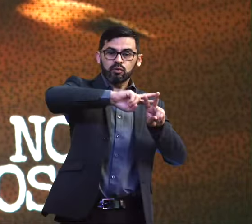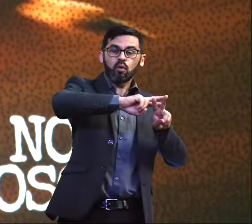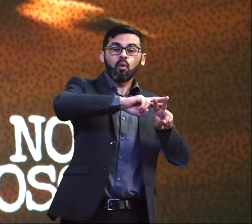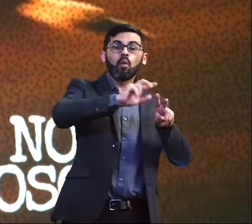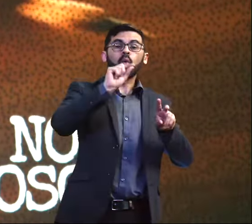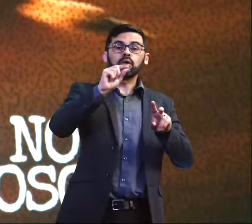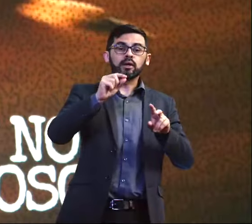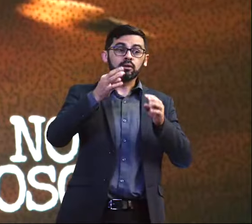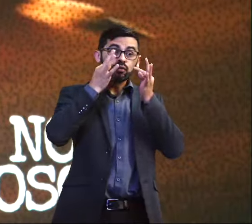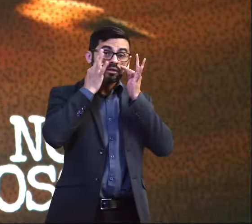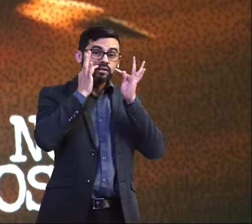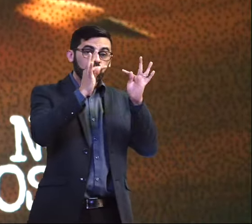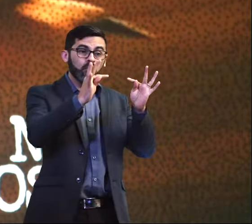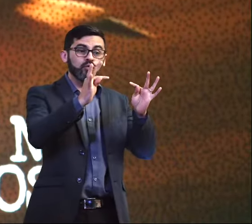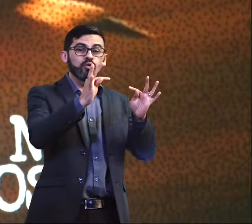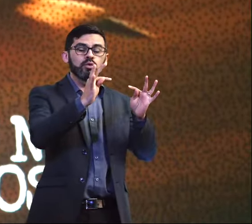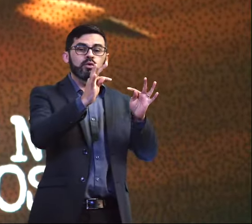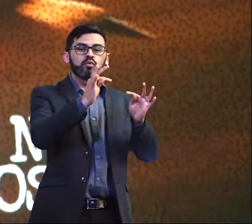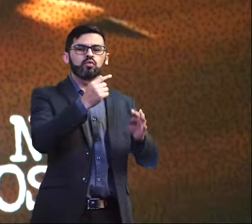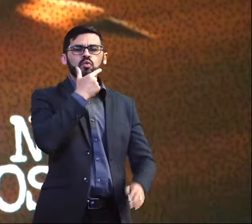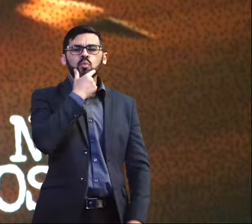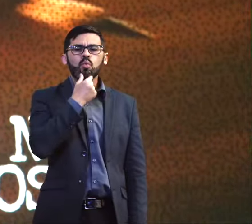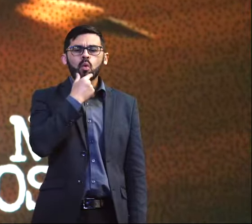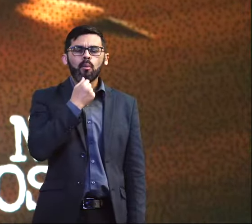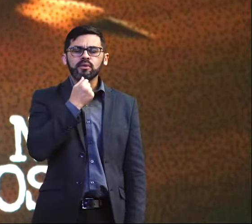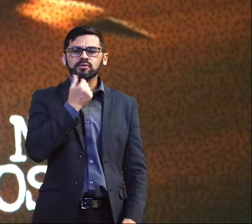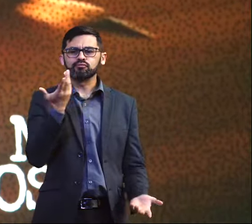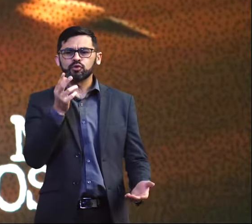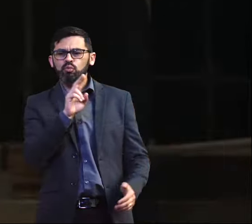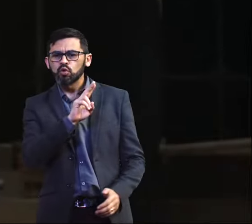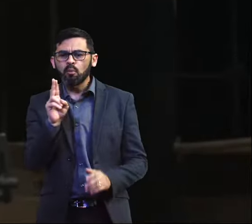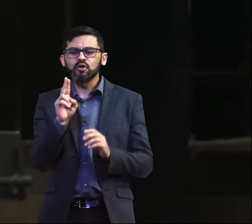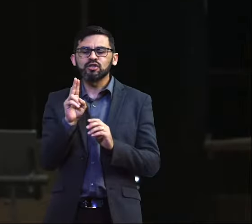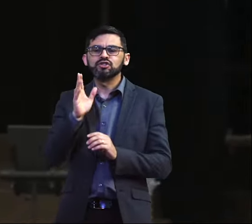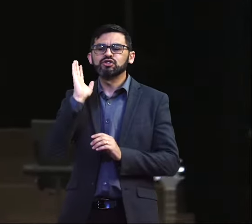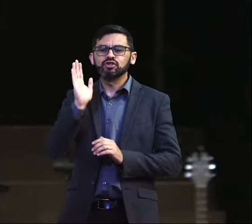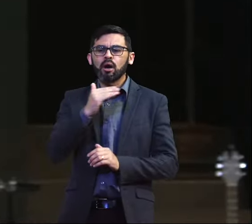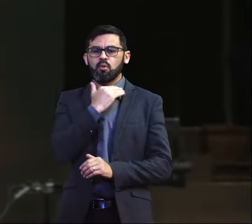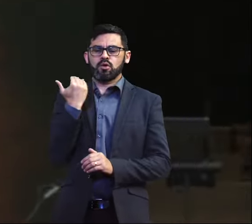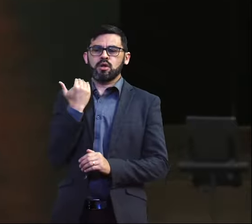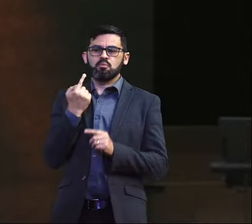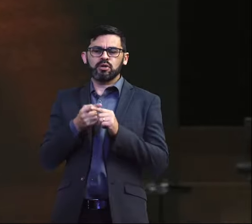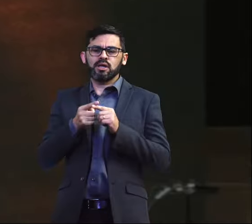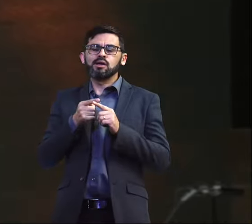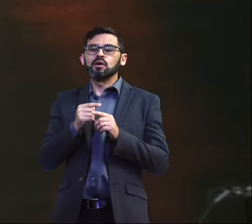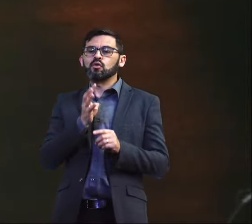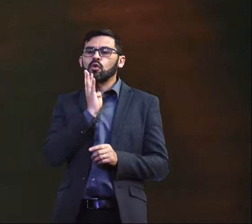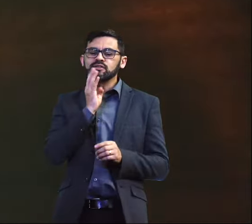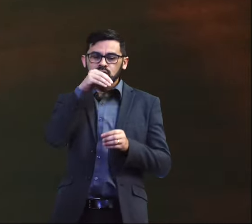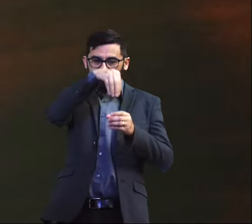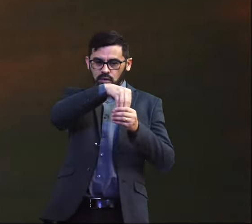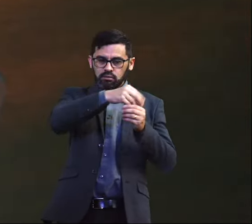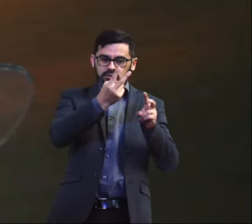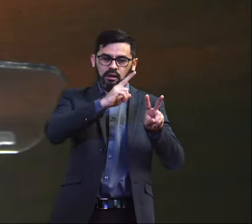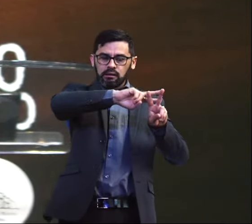do Já Morreu. O Já Morreu era uma pessoa que ele tinha conhecido na cadeia, que